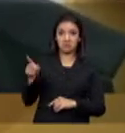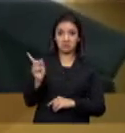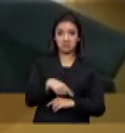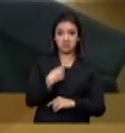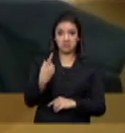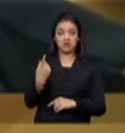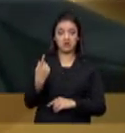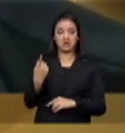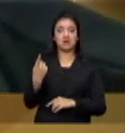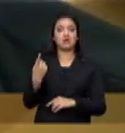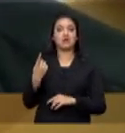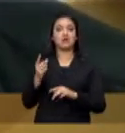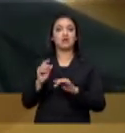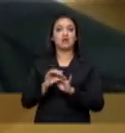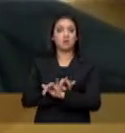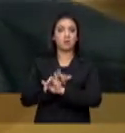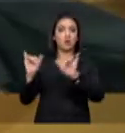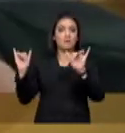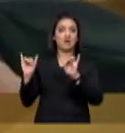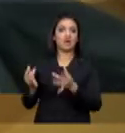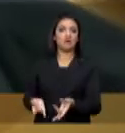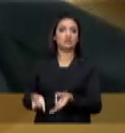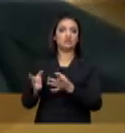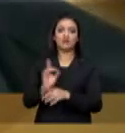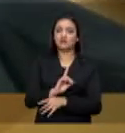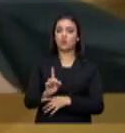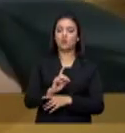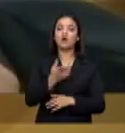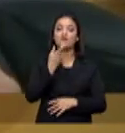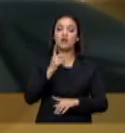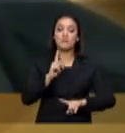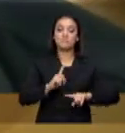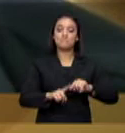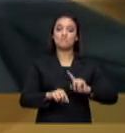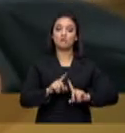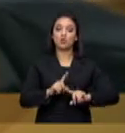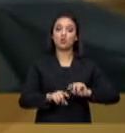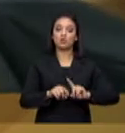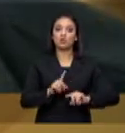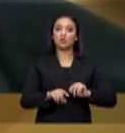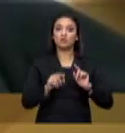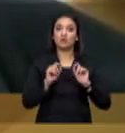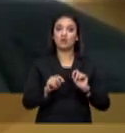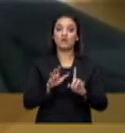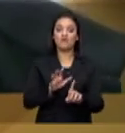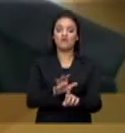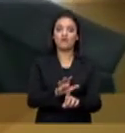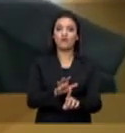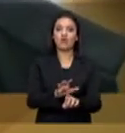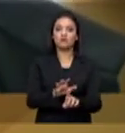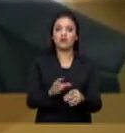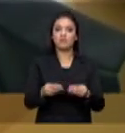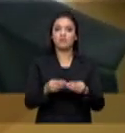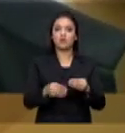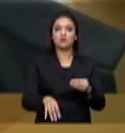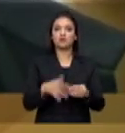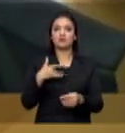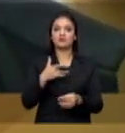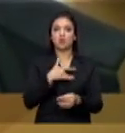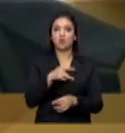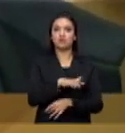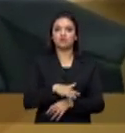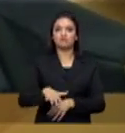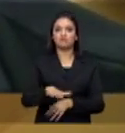na Bahia. Estamos tratando de produtos que atingem a saúde dessa